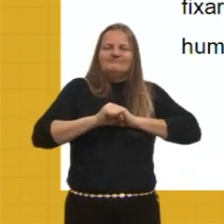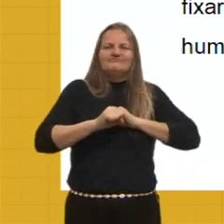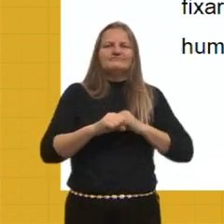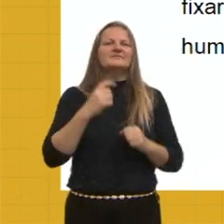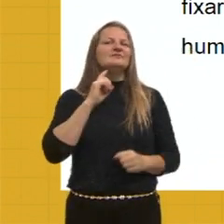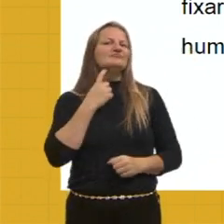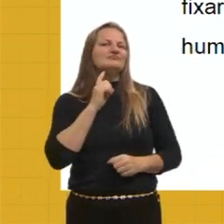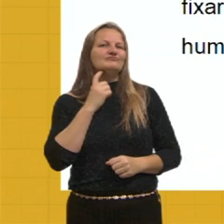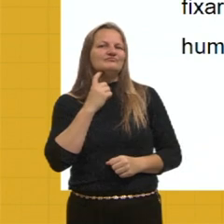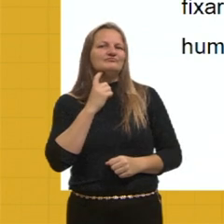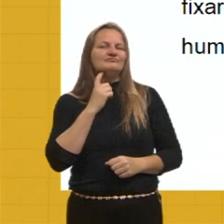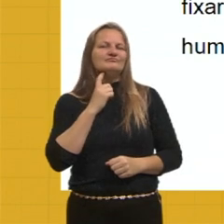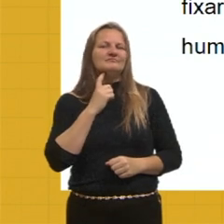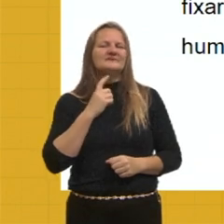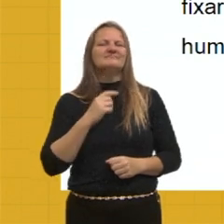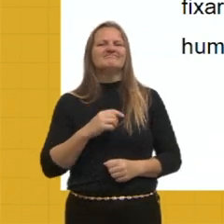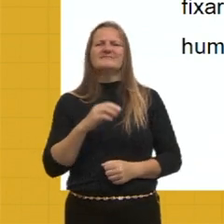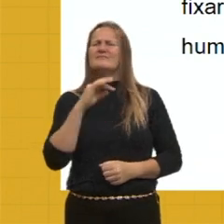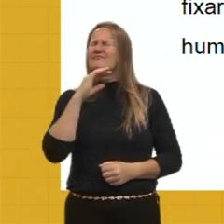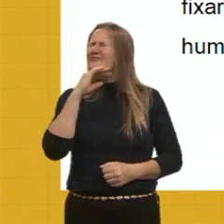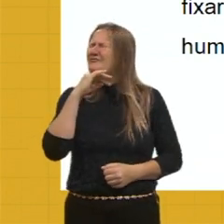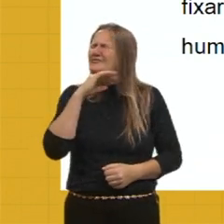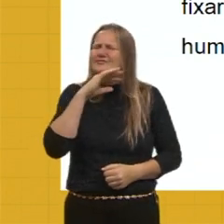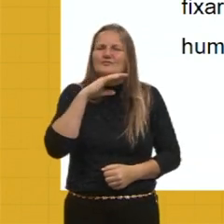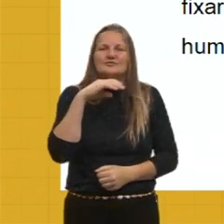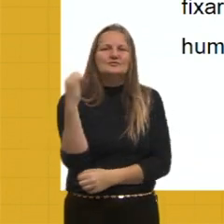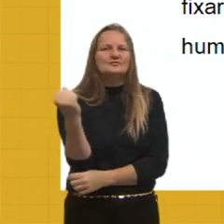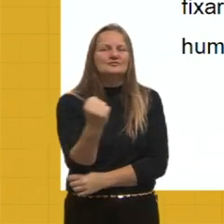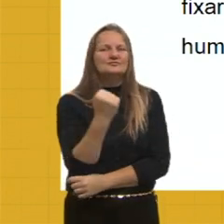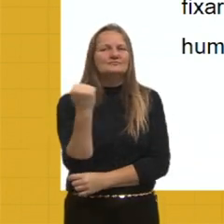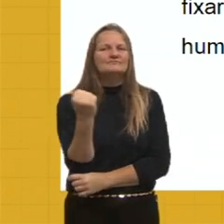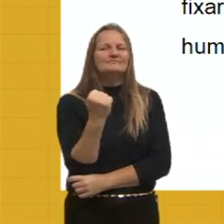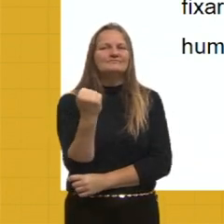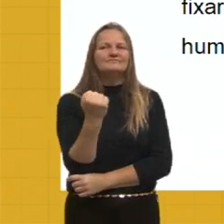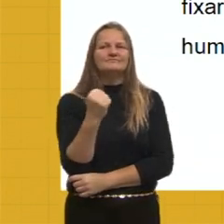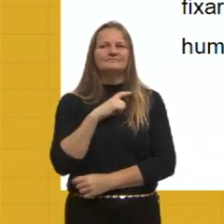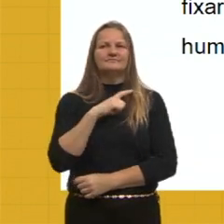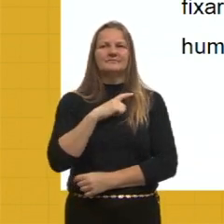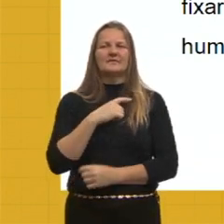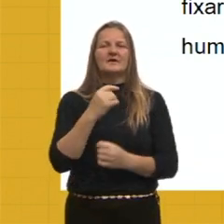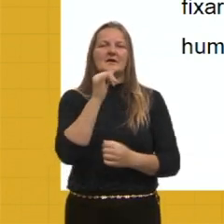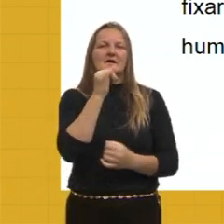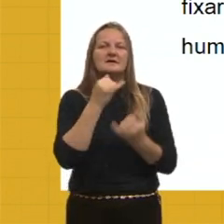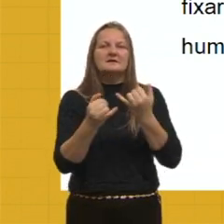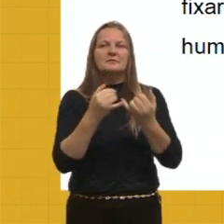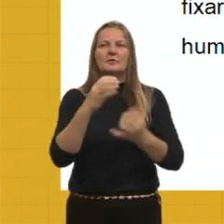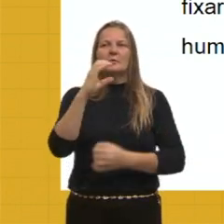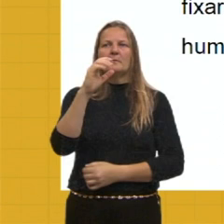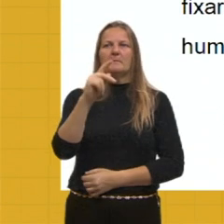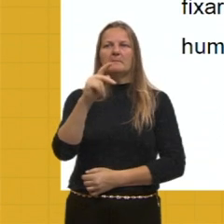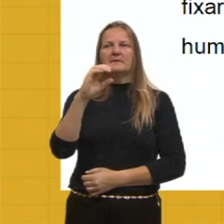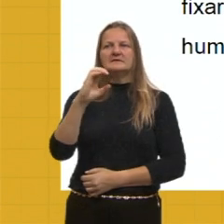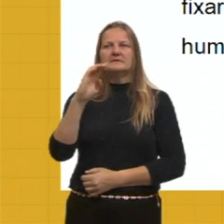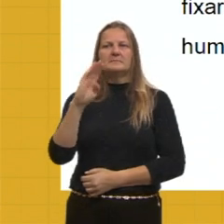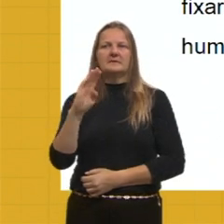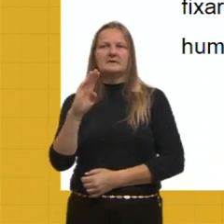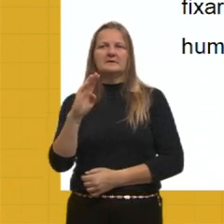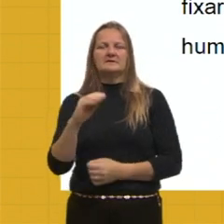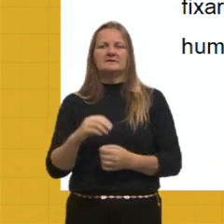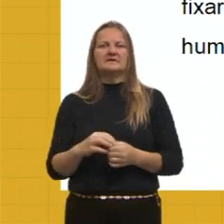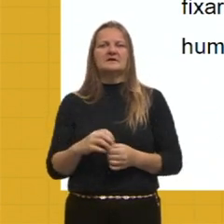são altamente nocivos alguns exemplos deles são PCB os